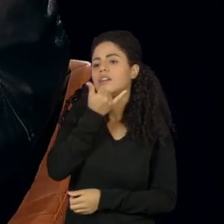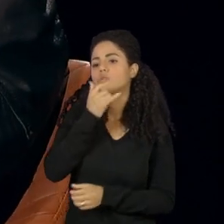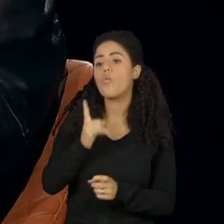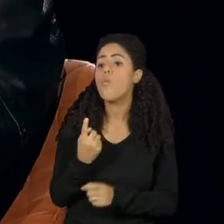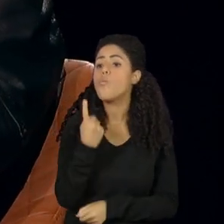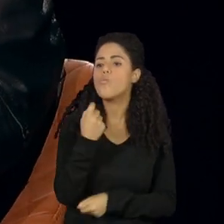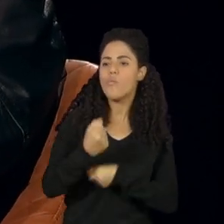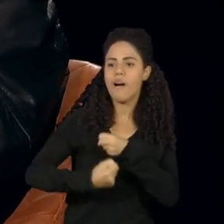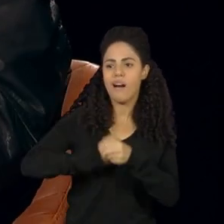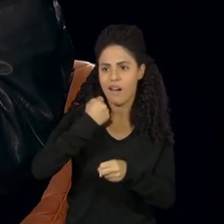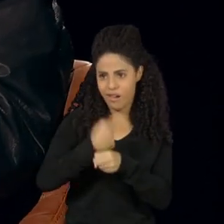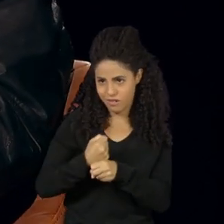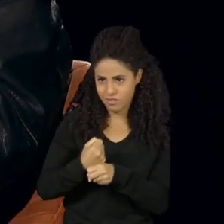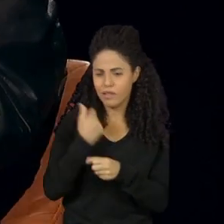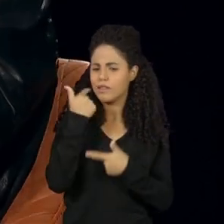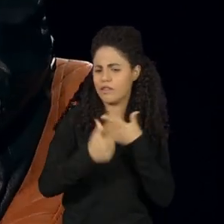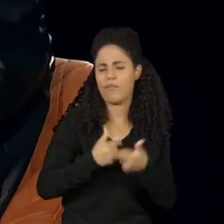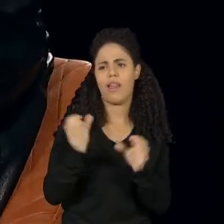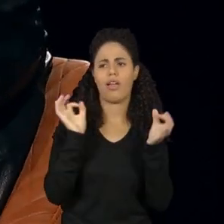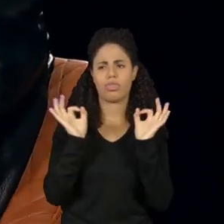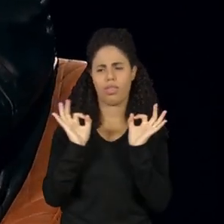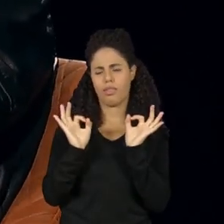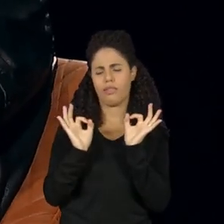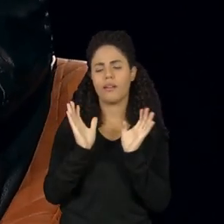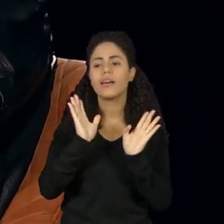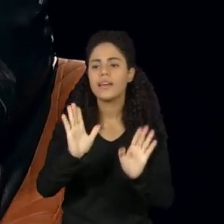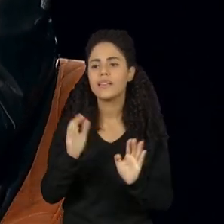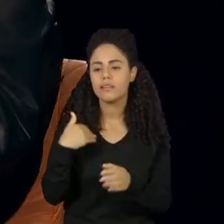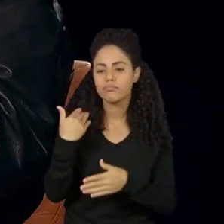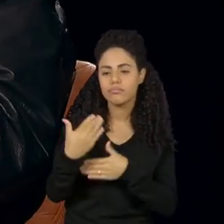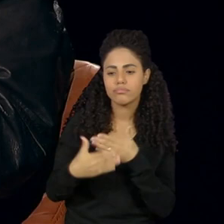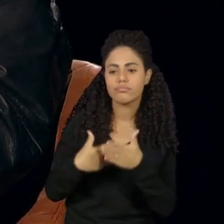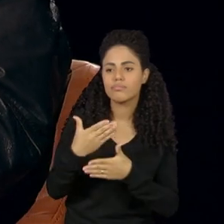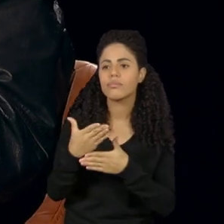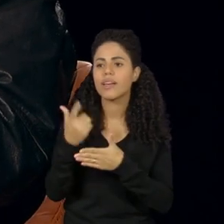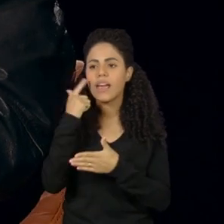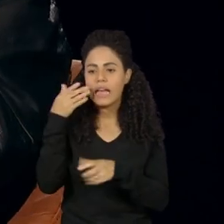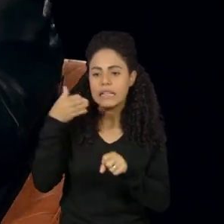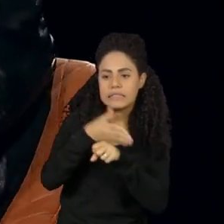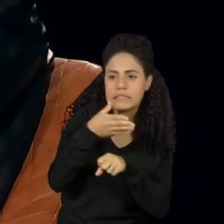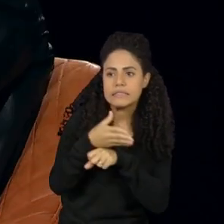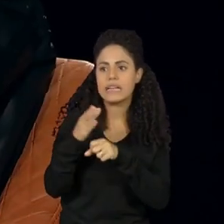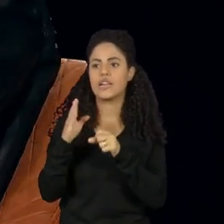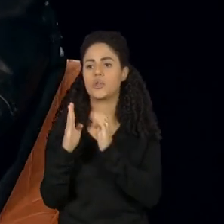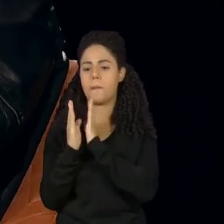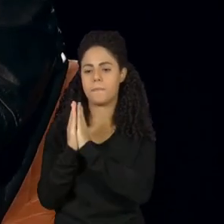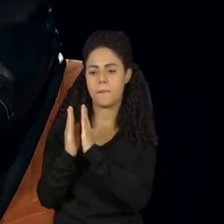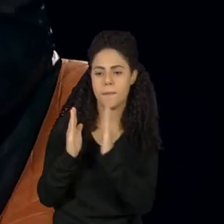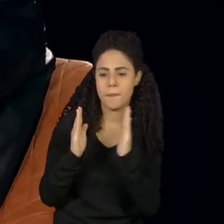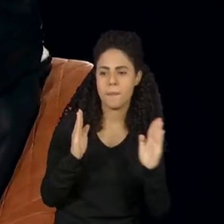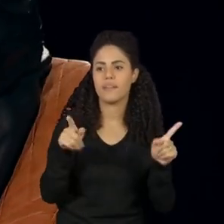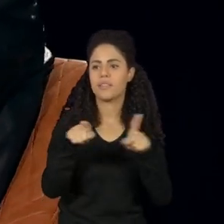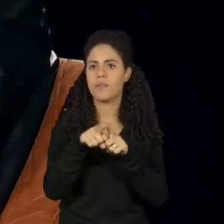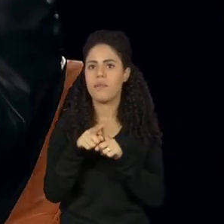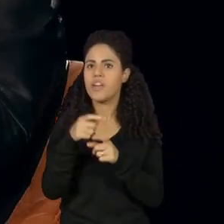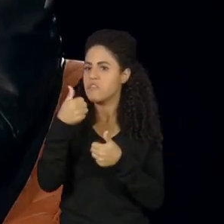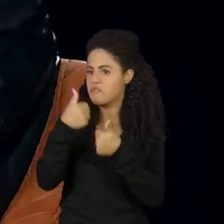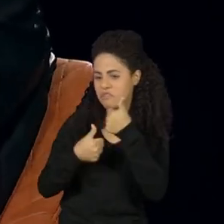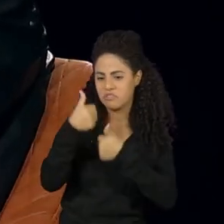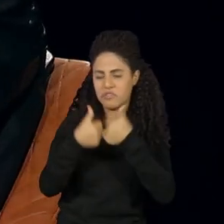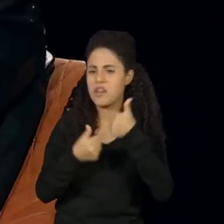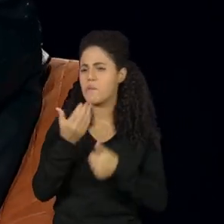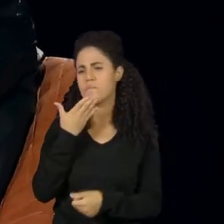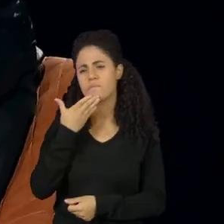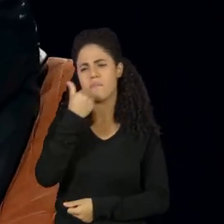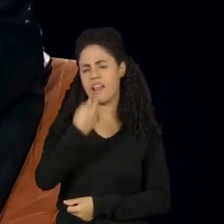ano sem trabalhar. Então... Eu fiquei um ano frequentando a biblioteca e jogando futebol. Fazia só isso na minha vida. Para mim, foi um dos melhores anos da